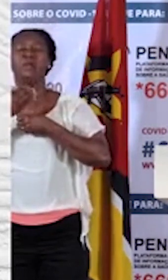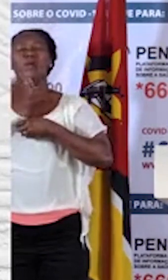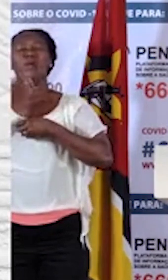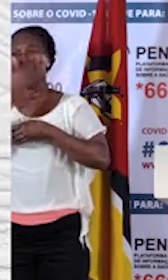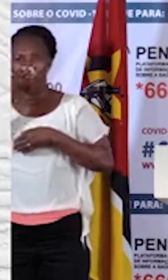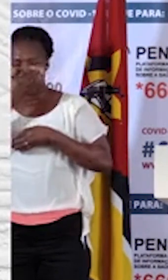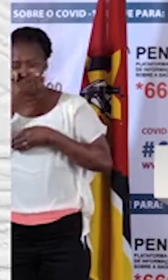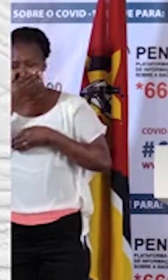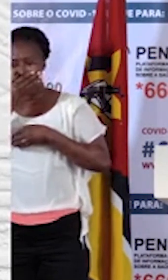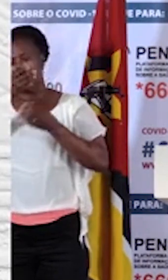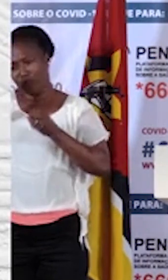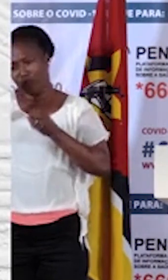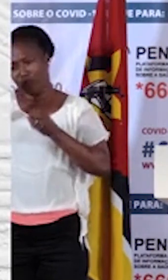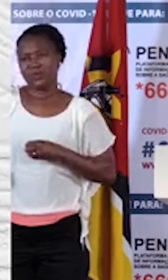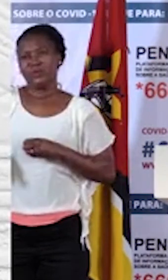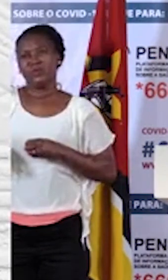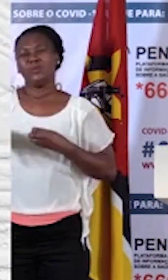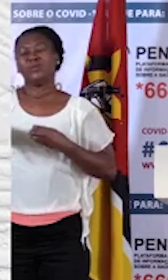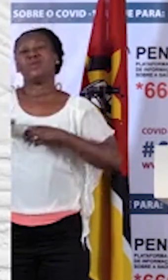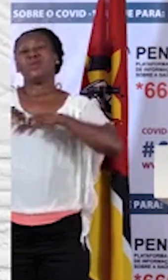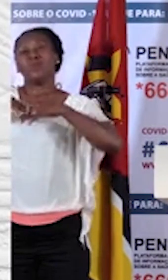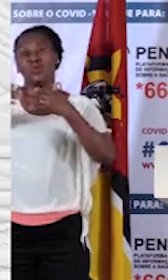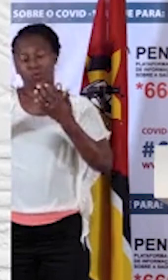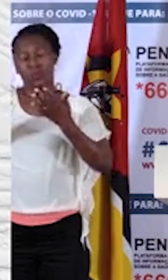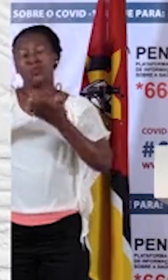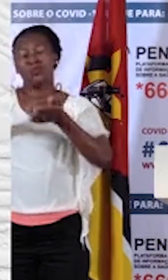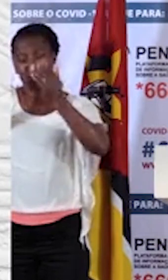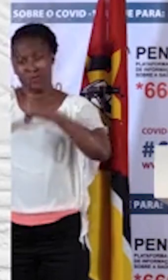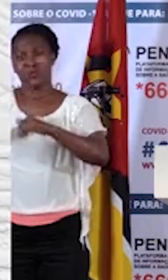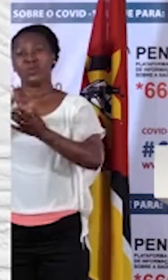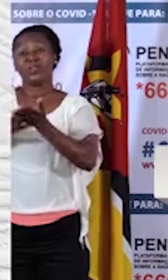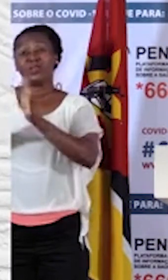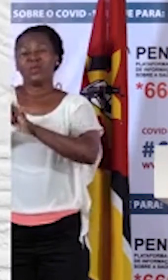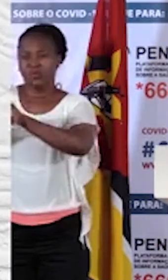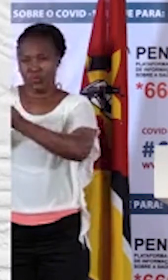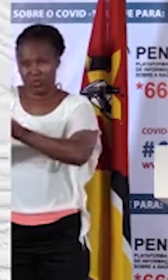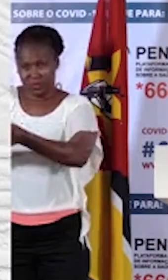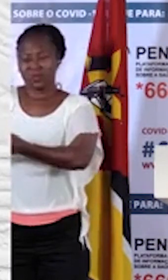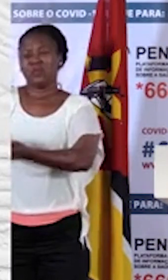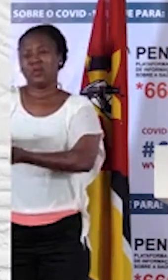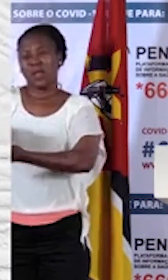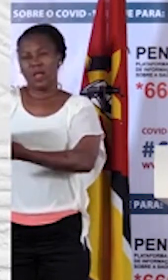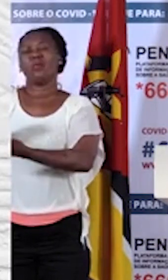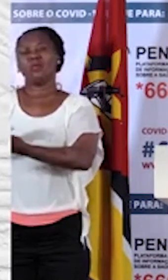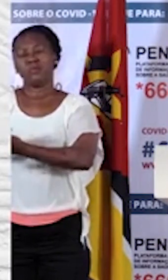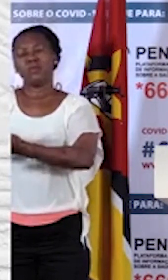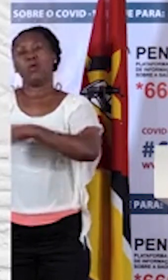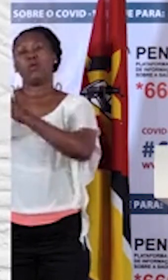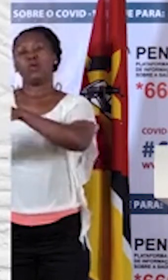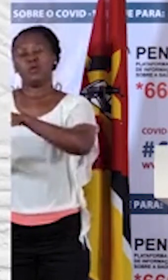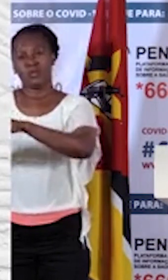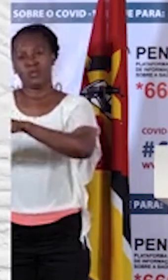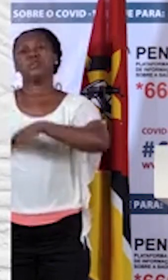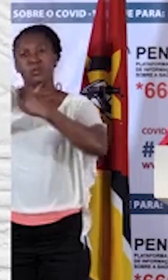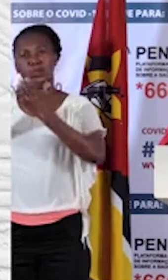para depois descartar, ou em seguida lavar as mãos com água e sabão ou com cinza. Ou também